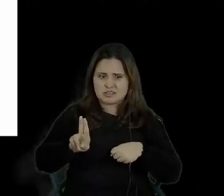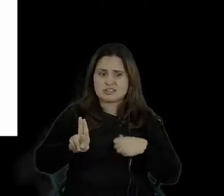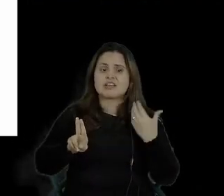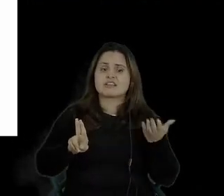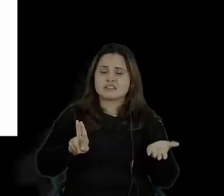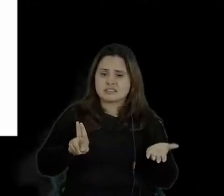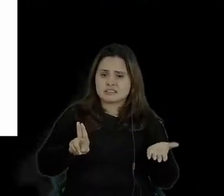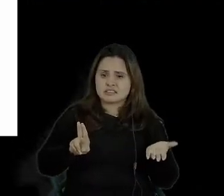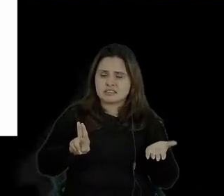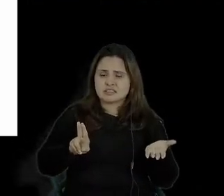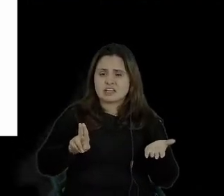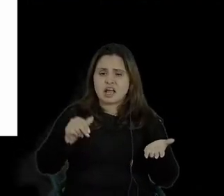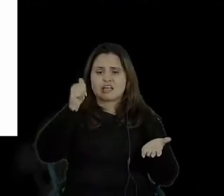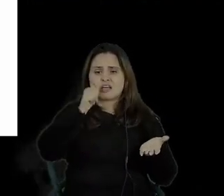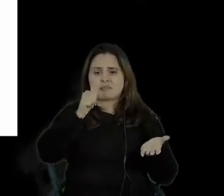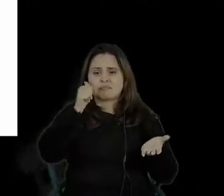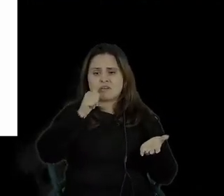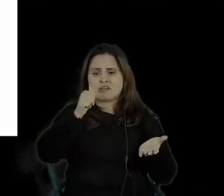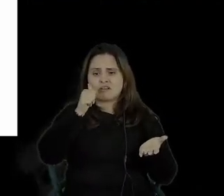aborto.